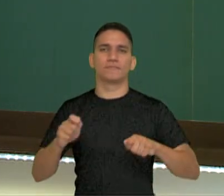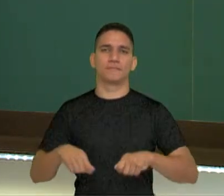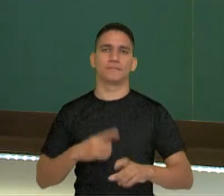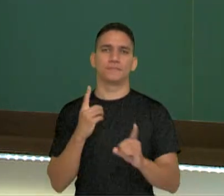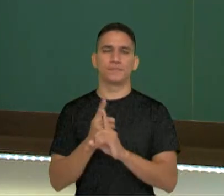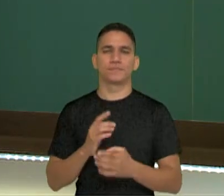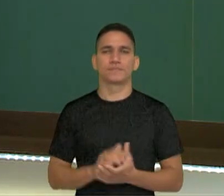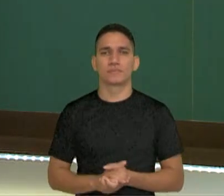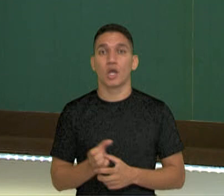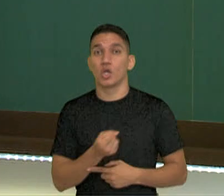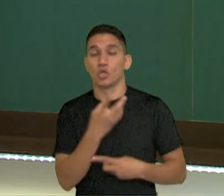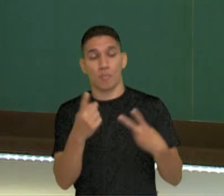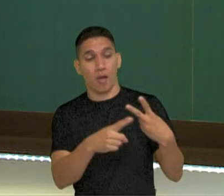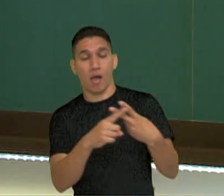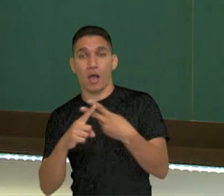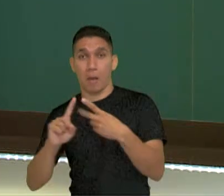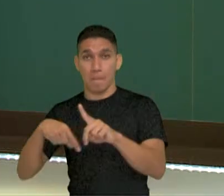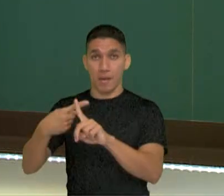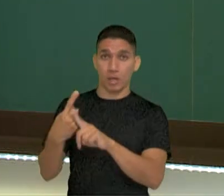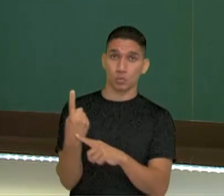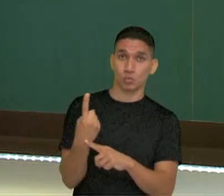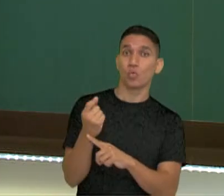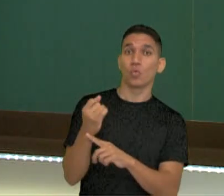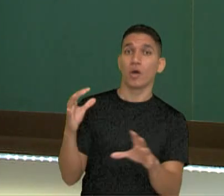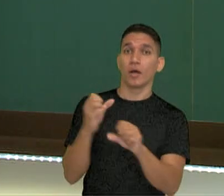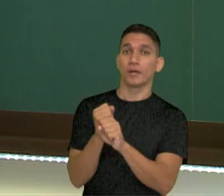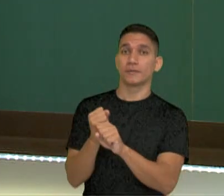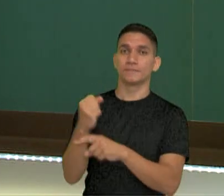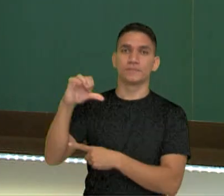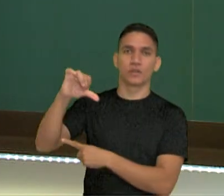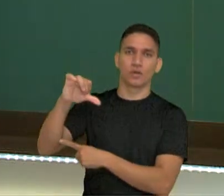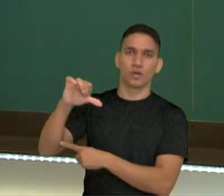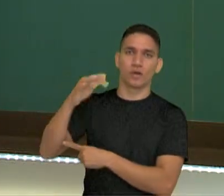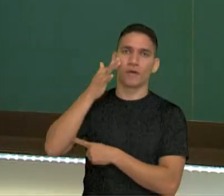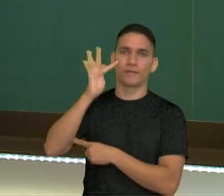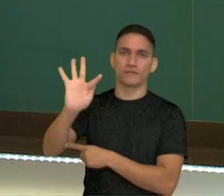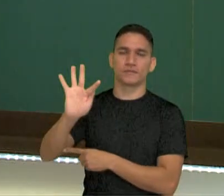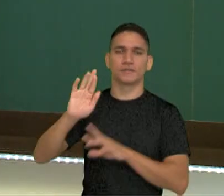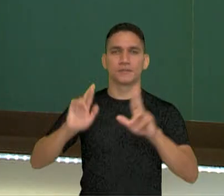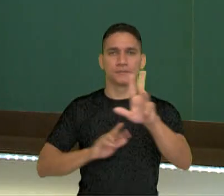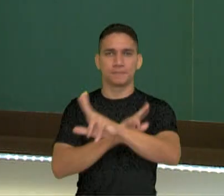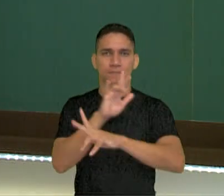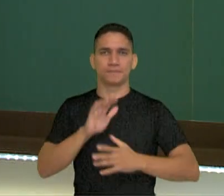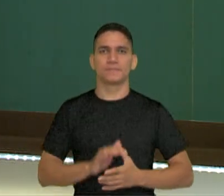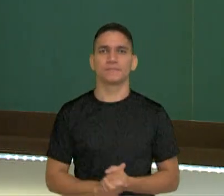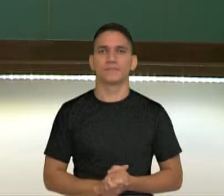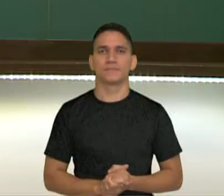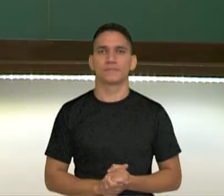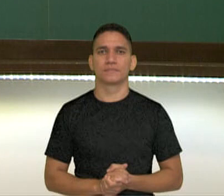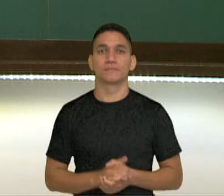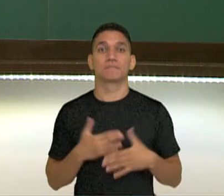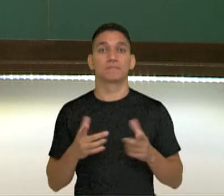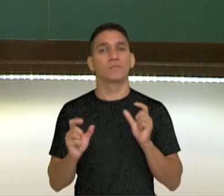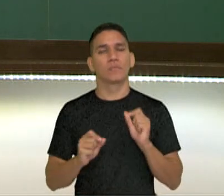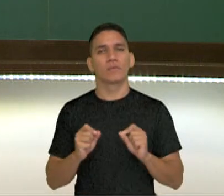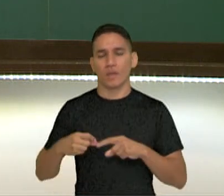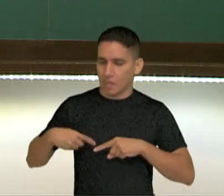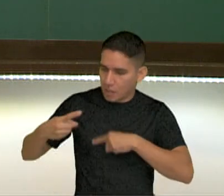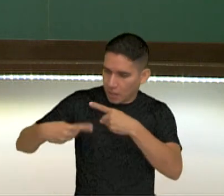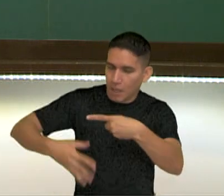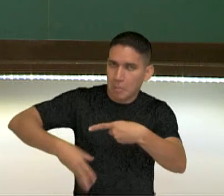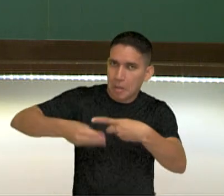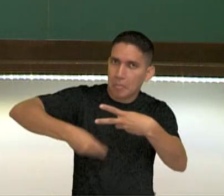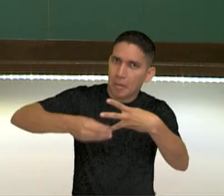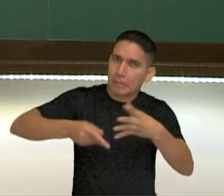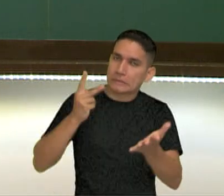Opa, número de alelos mais 1. Então, são 8 mais 1, 9 fenótipos diferentes. Gente, herança quantitativa é bem